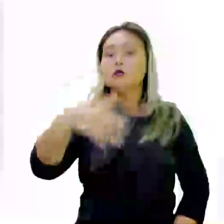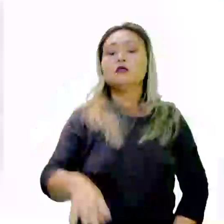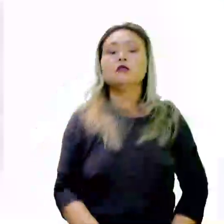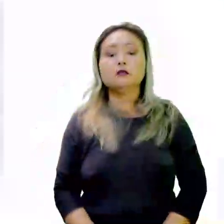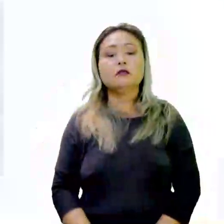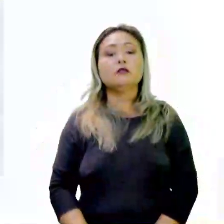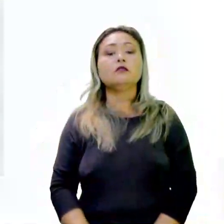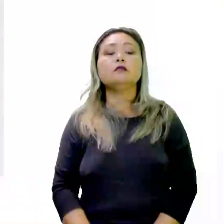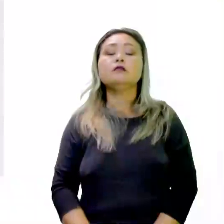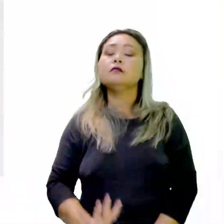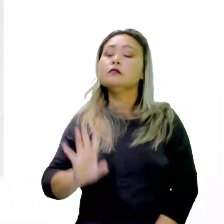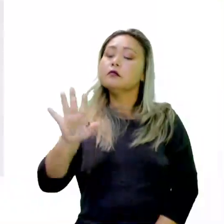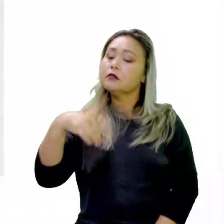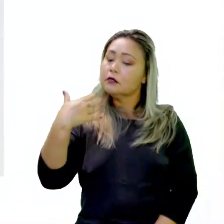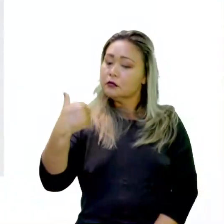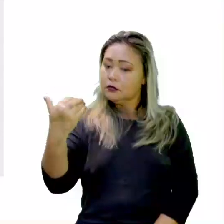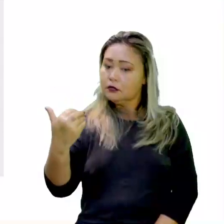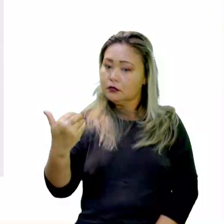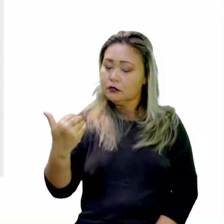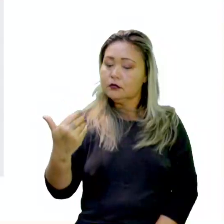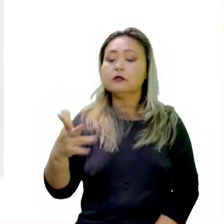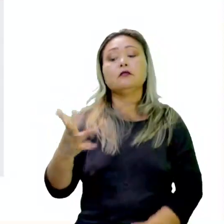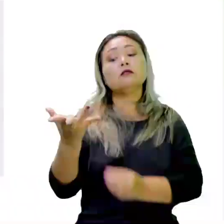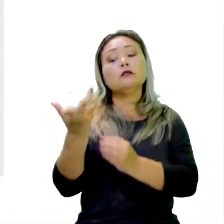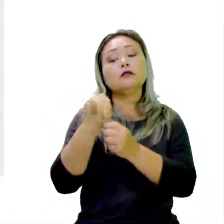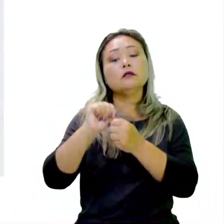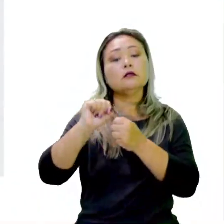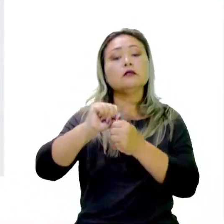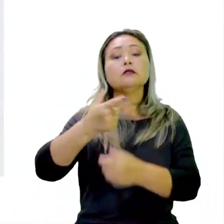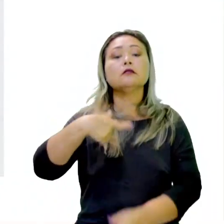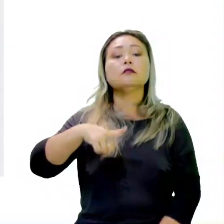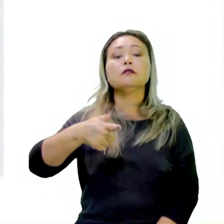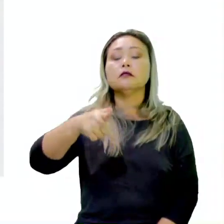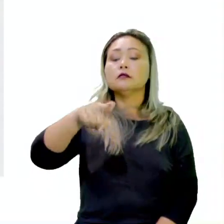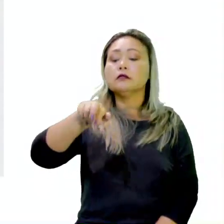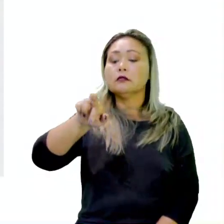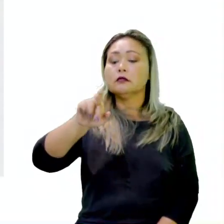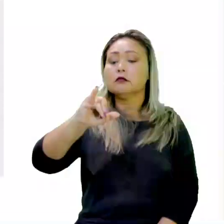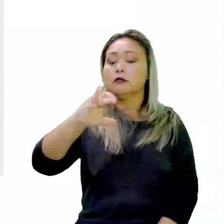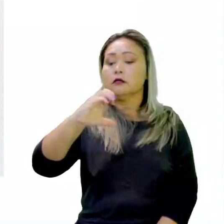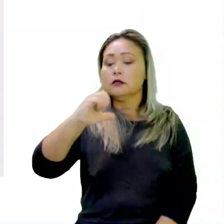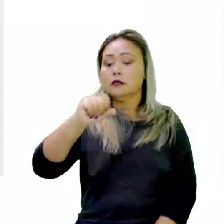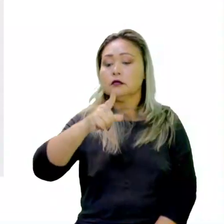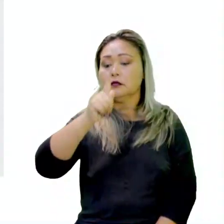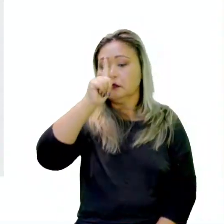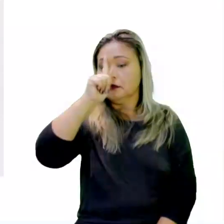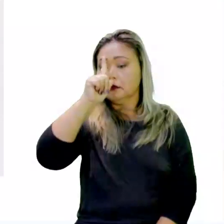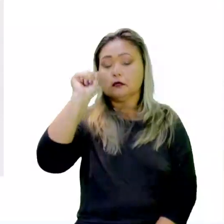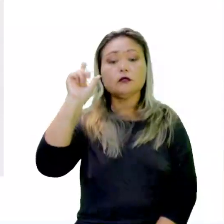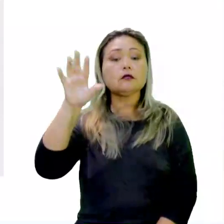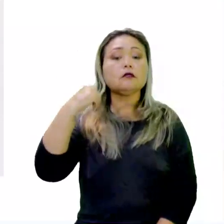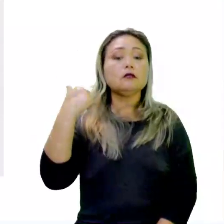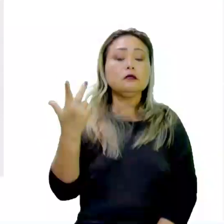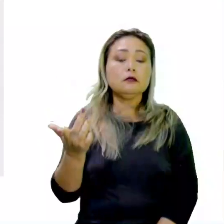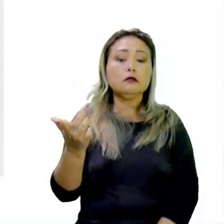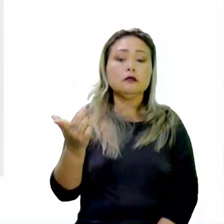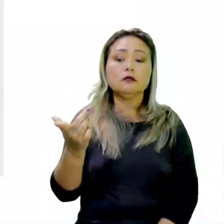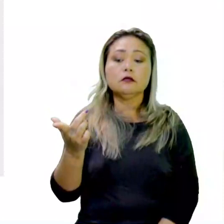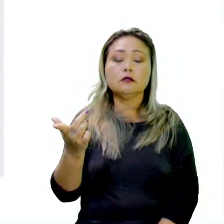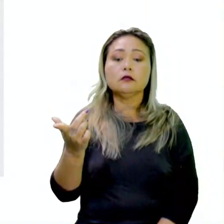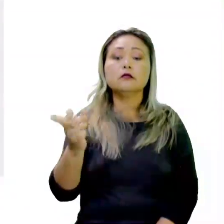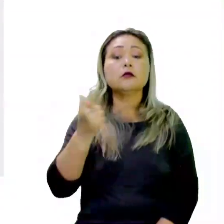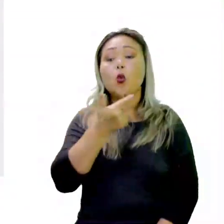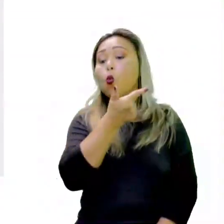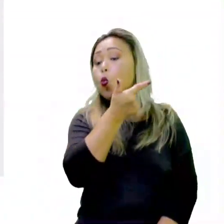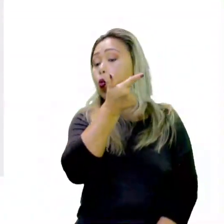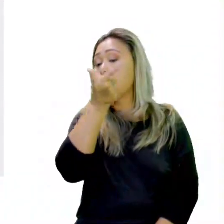Verdade. Seguindo aqui, a arte na Grécia, busca pelo belo. A arte na Grécia é